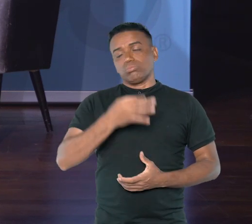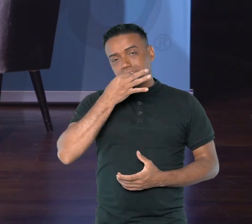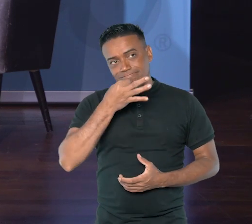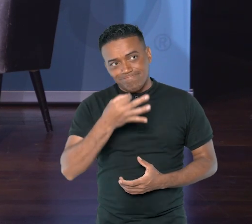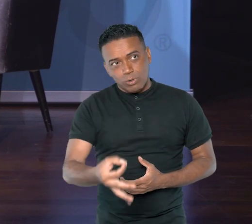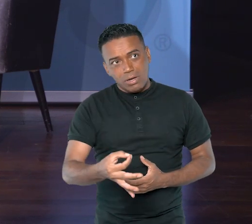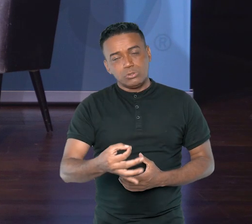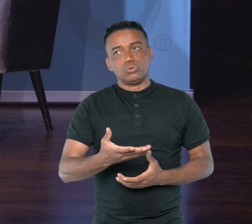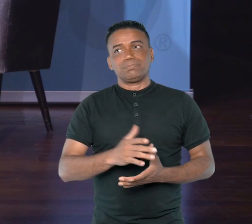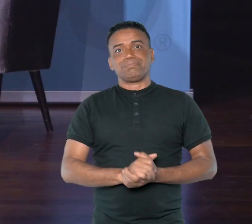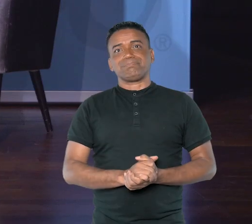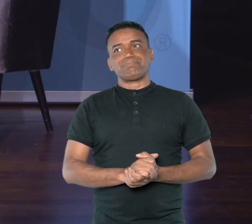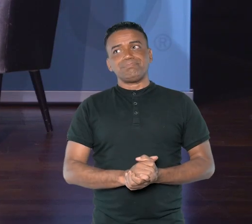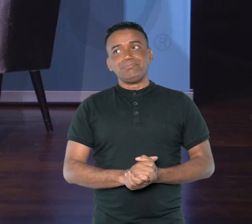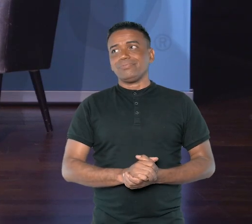que